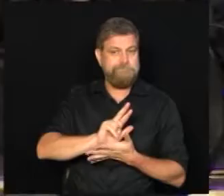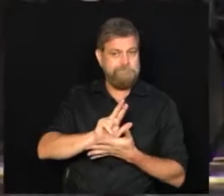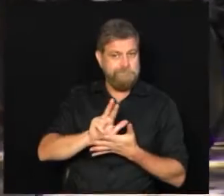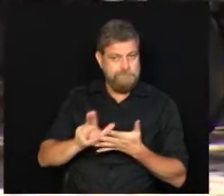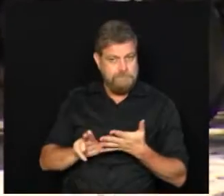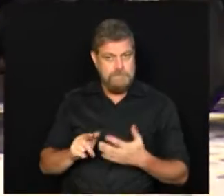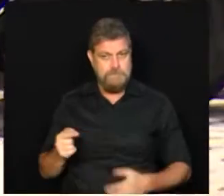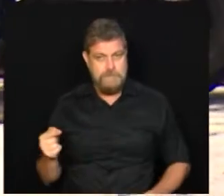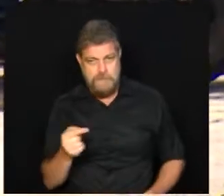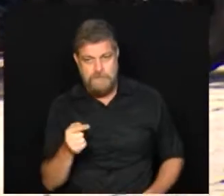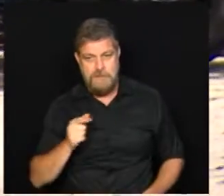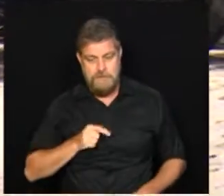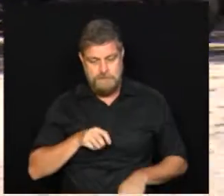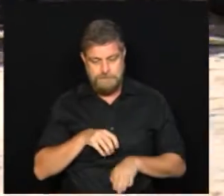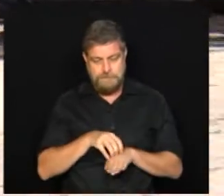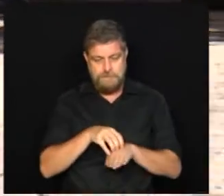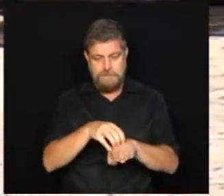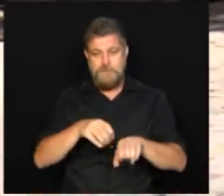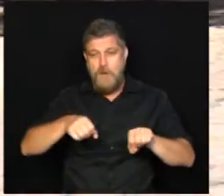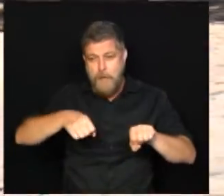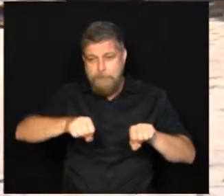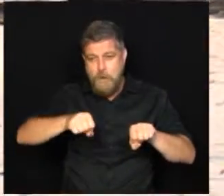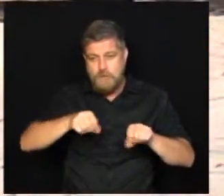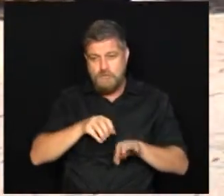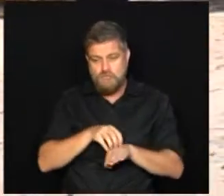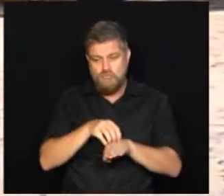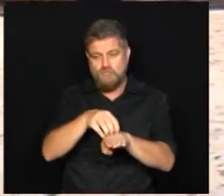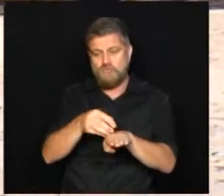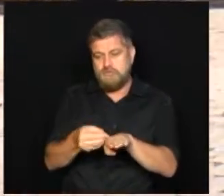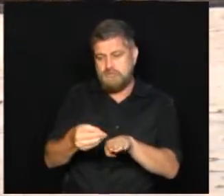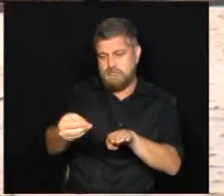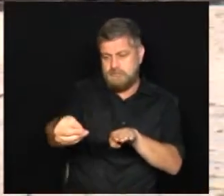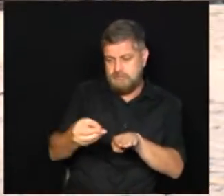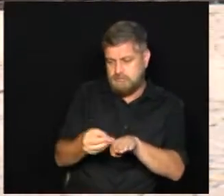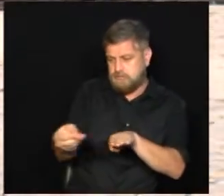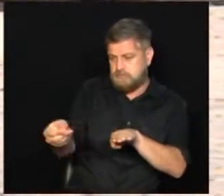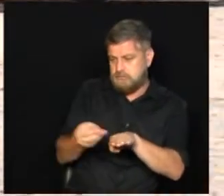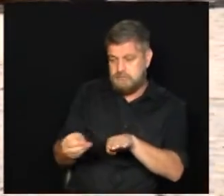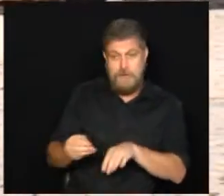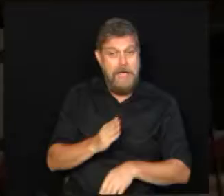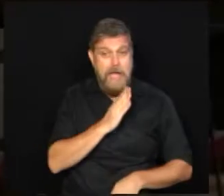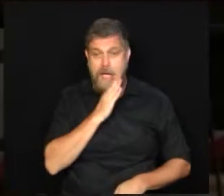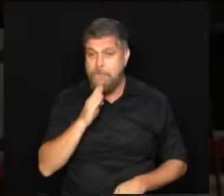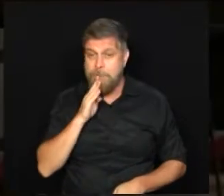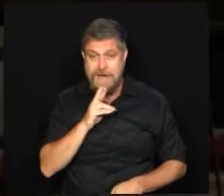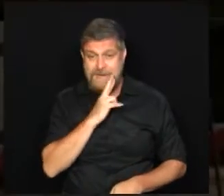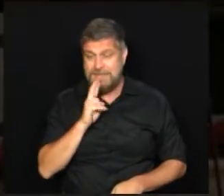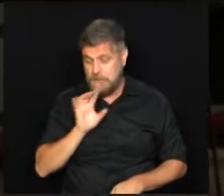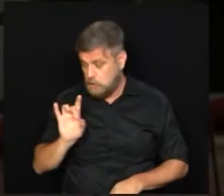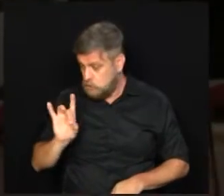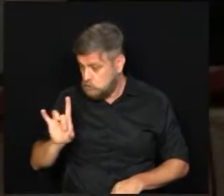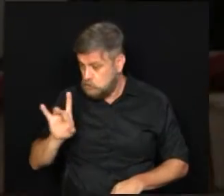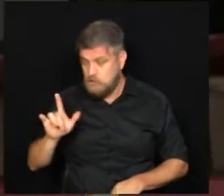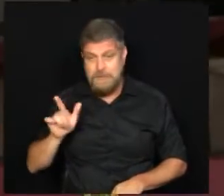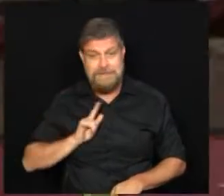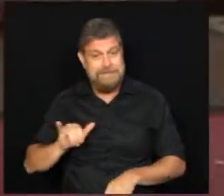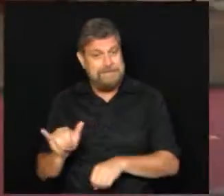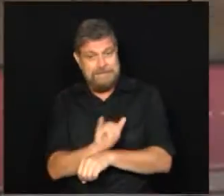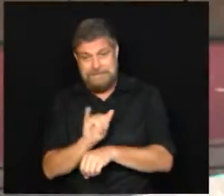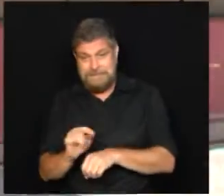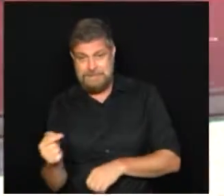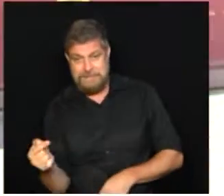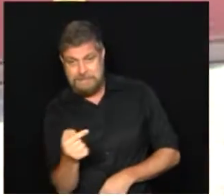serviços de delivery são a única opção autorizada aos bares e restaurantes e foi a saída encontrada